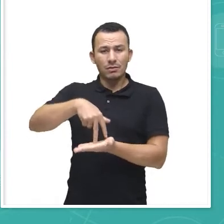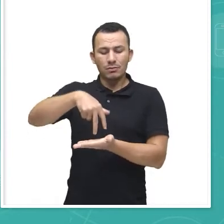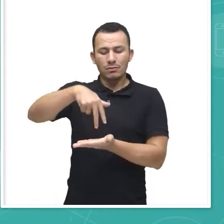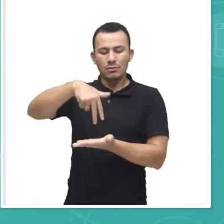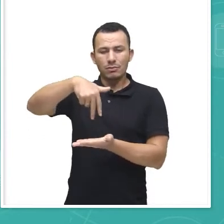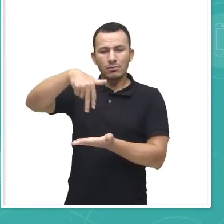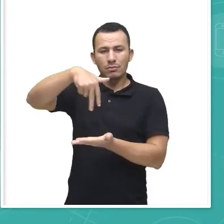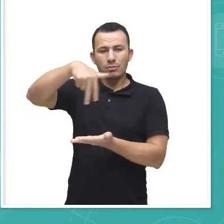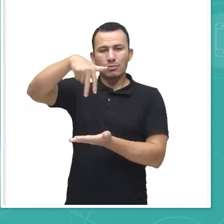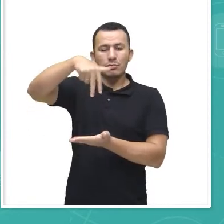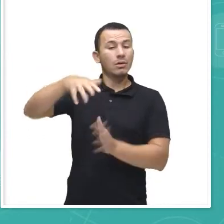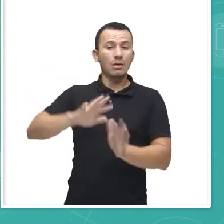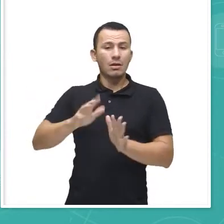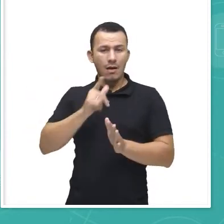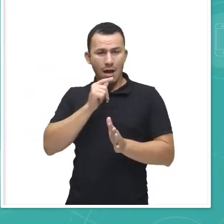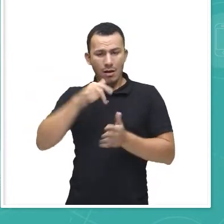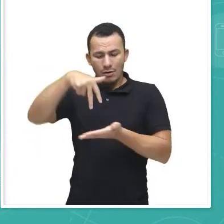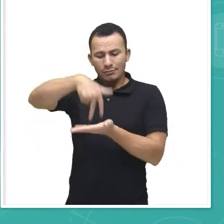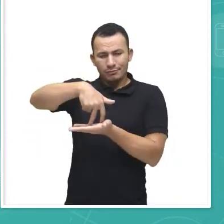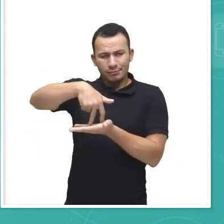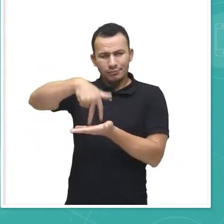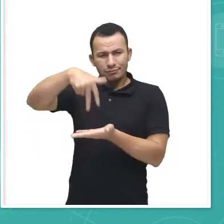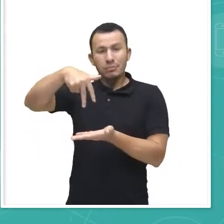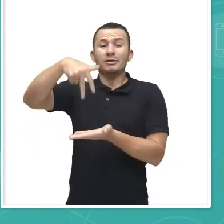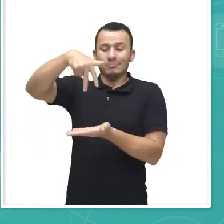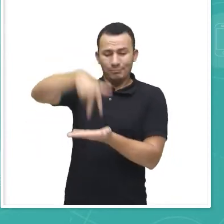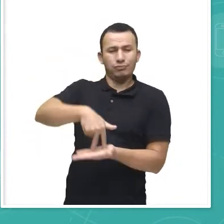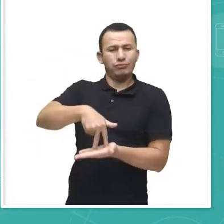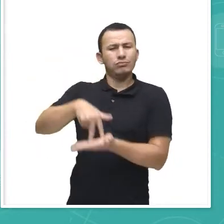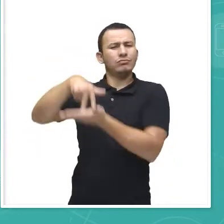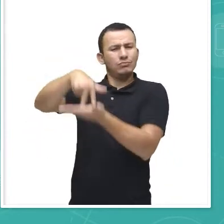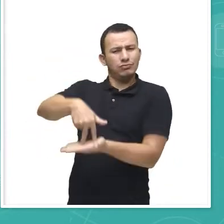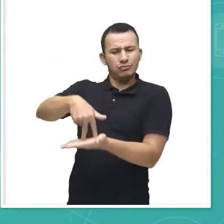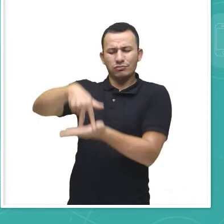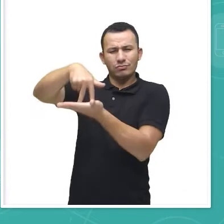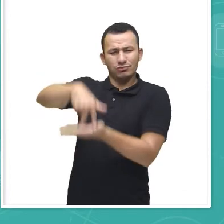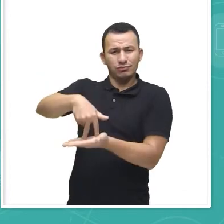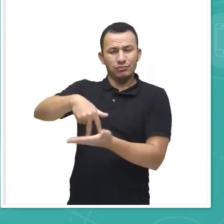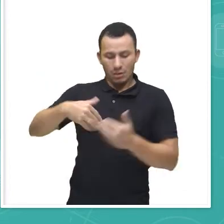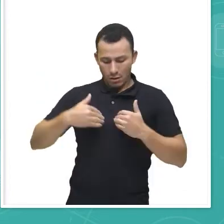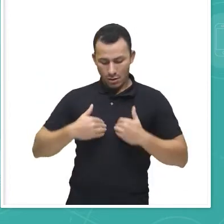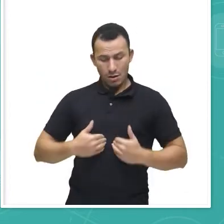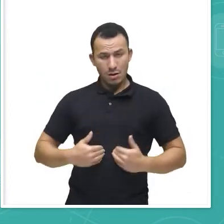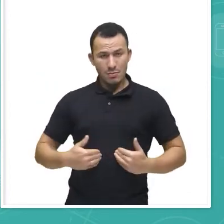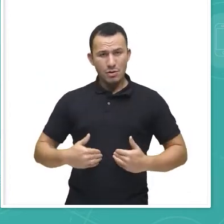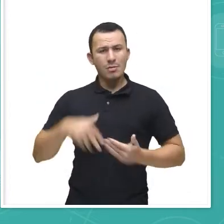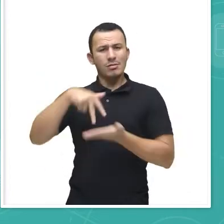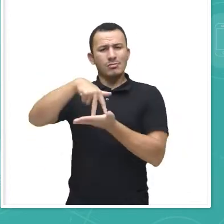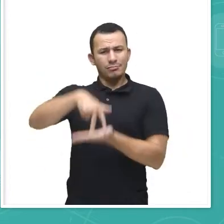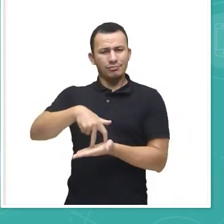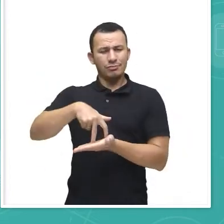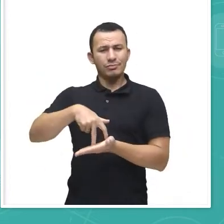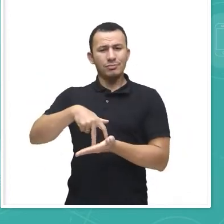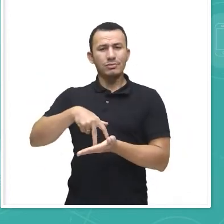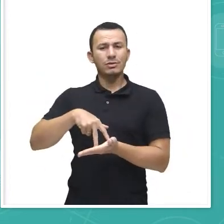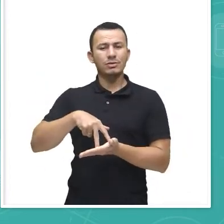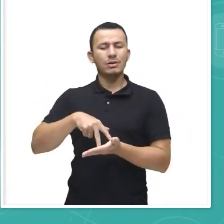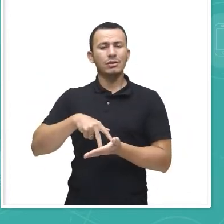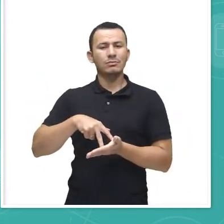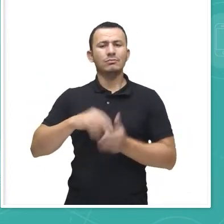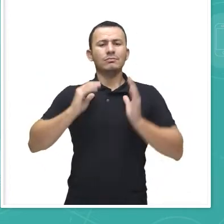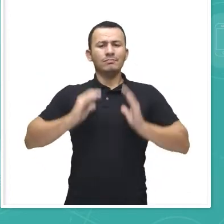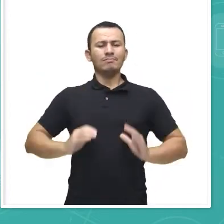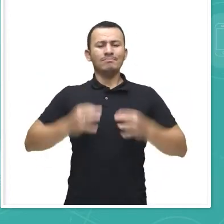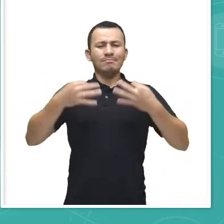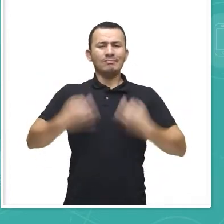então você precisa fazer uma força, geralmente no abdômen, na lombar, para poder manter uma postura ereta na água